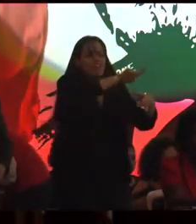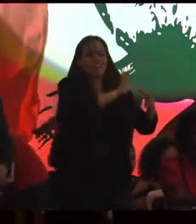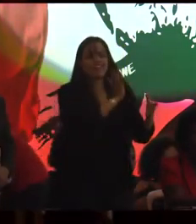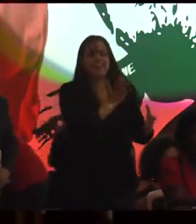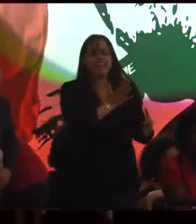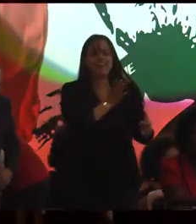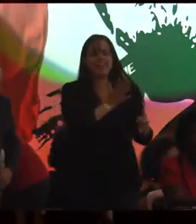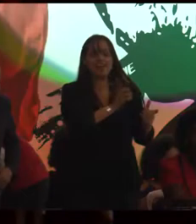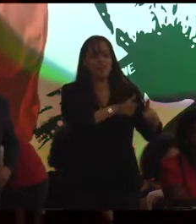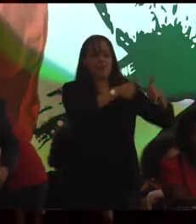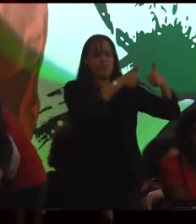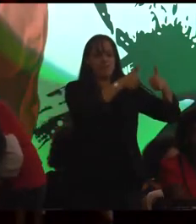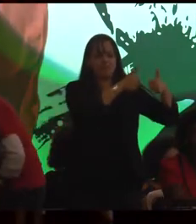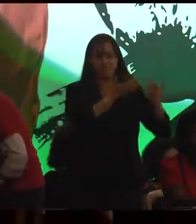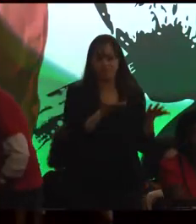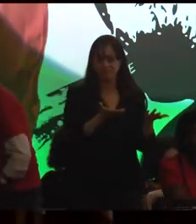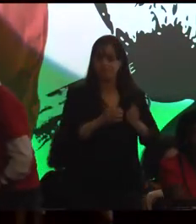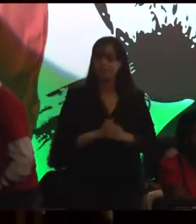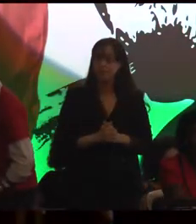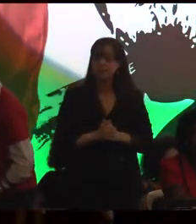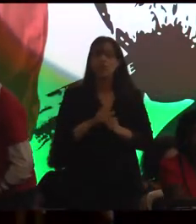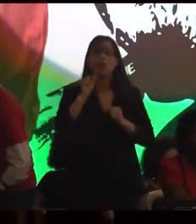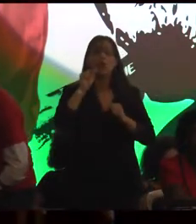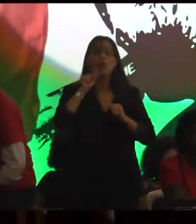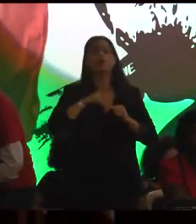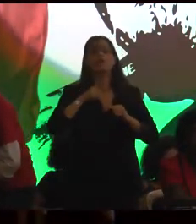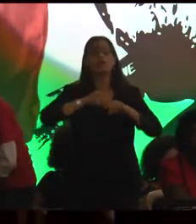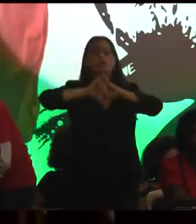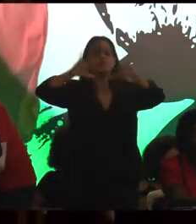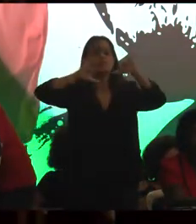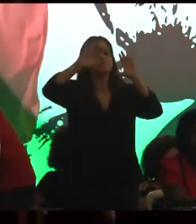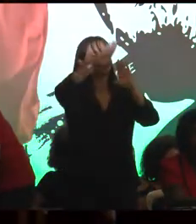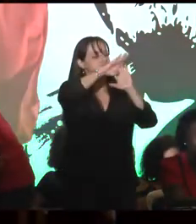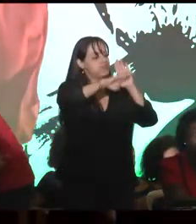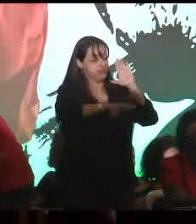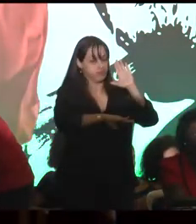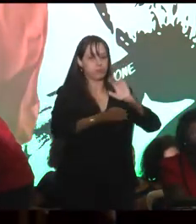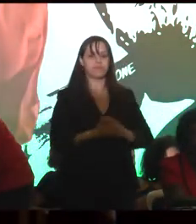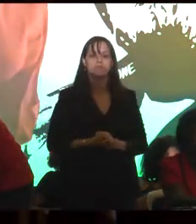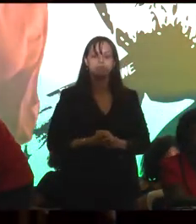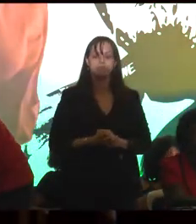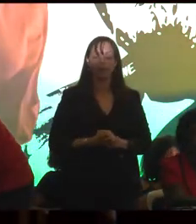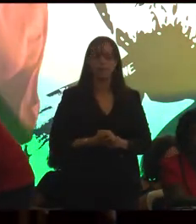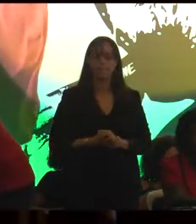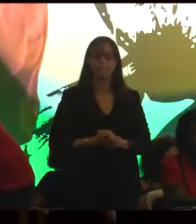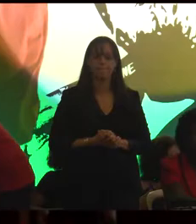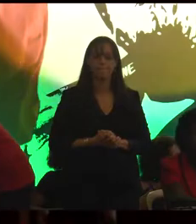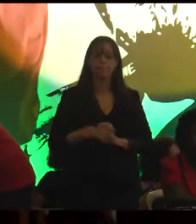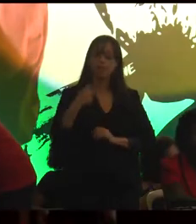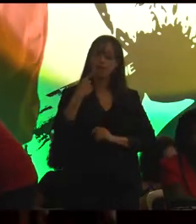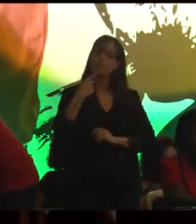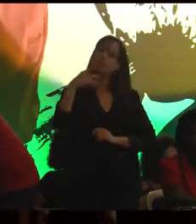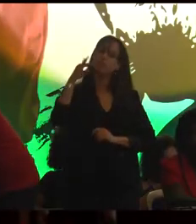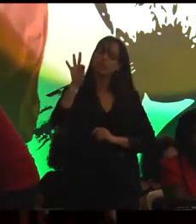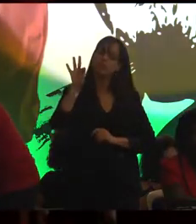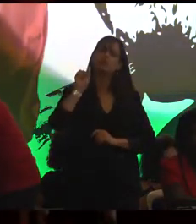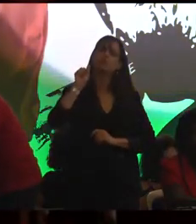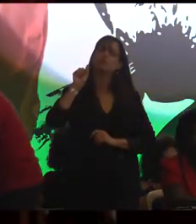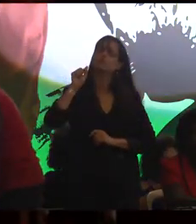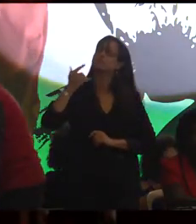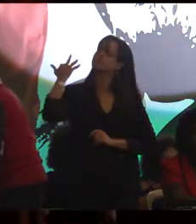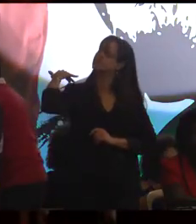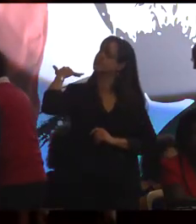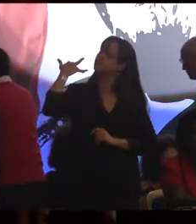privilegiados. Manifesto da fundação do PT. O PT nasceu de um sonho. De um sonho de muita